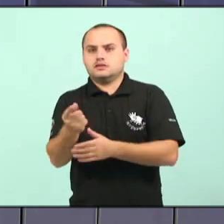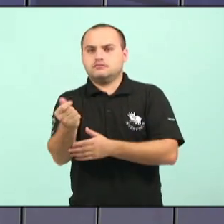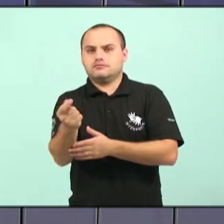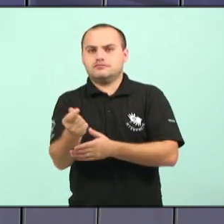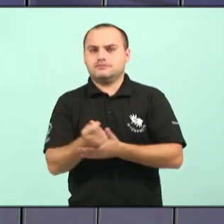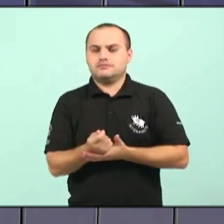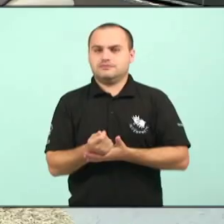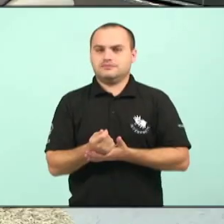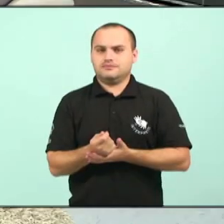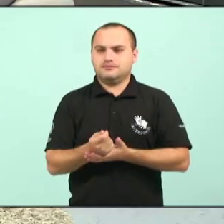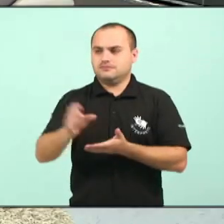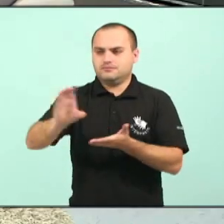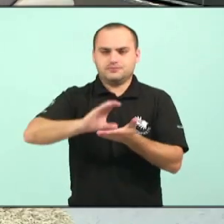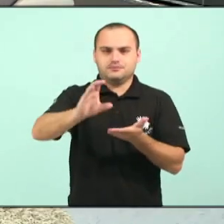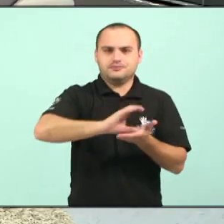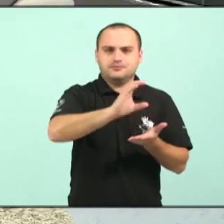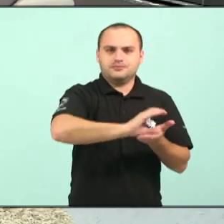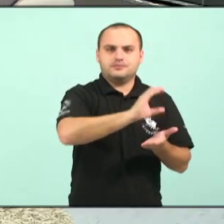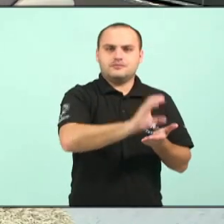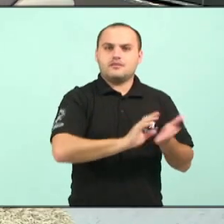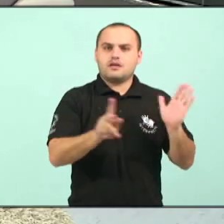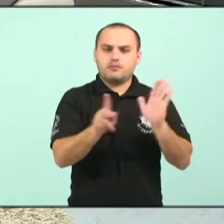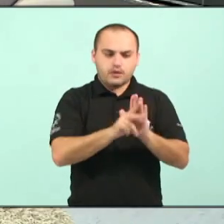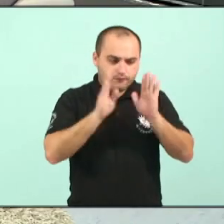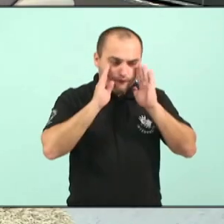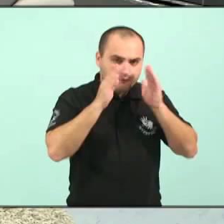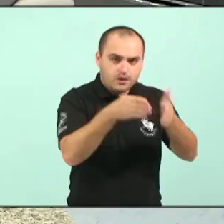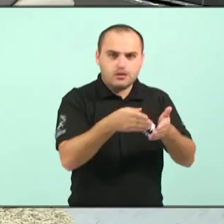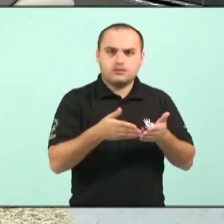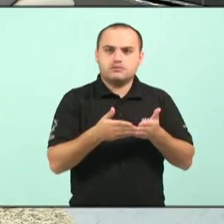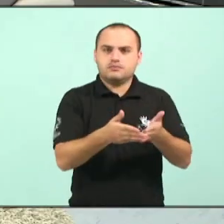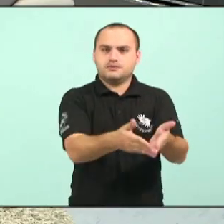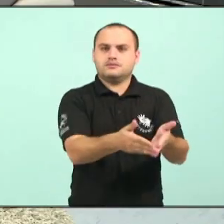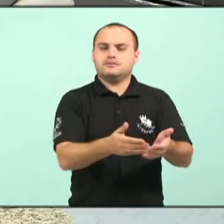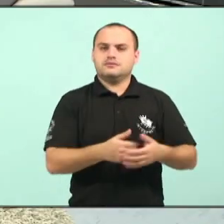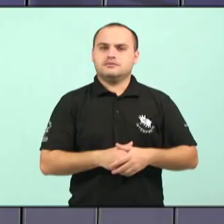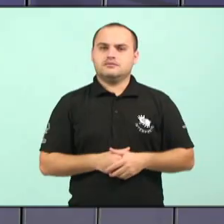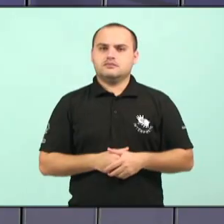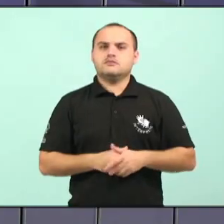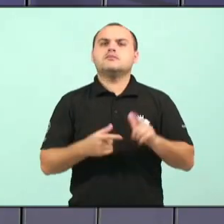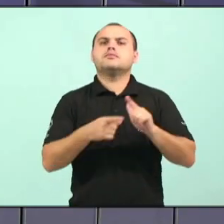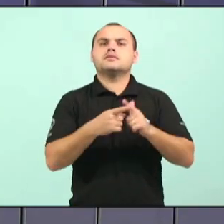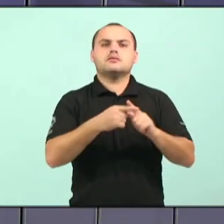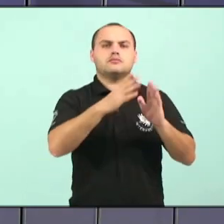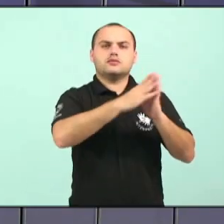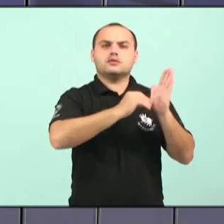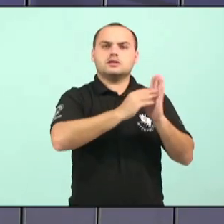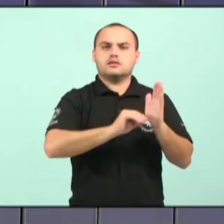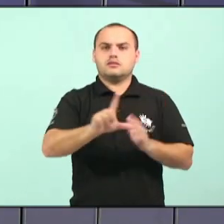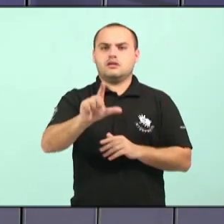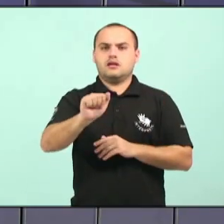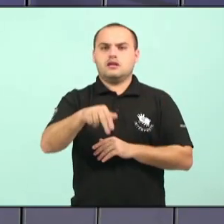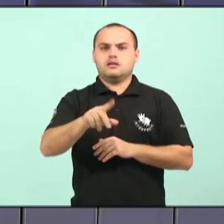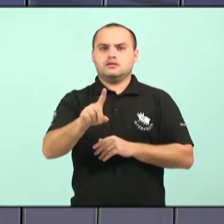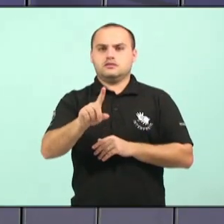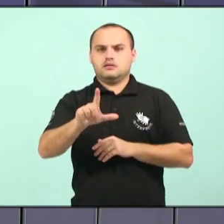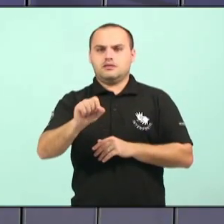50% que a cidade arrecada é ligado à atividade portuária. Iria impactar. Porque o modelo Landlord, o governo